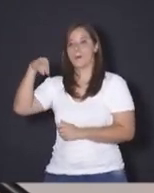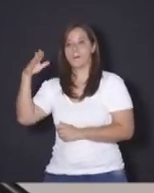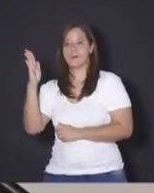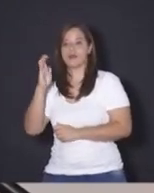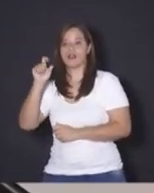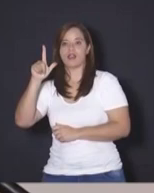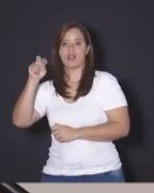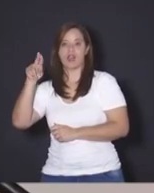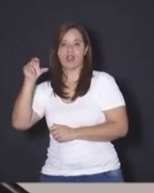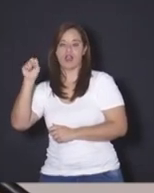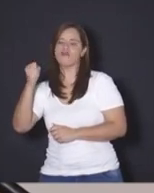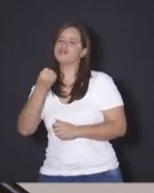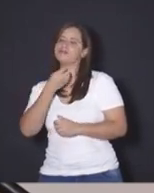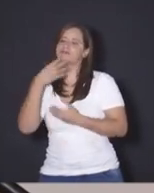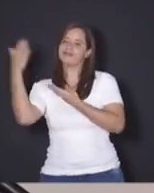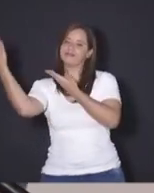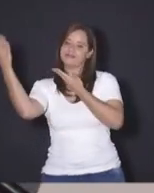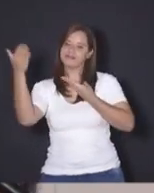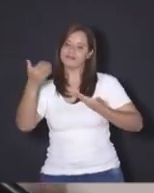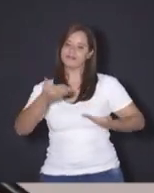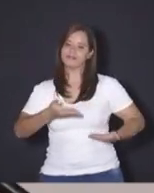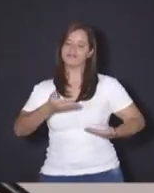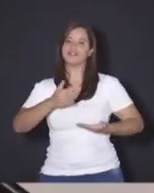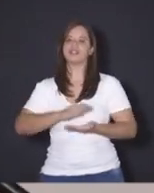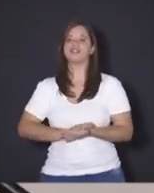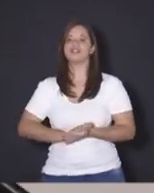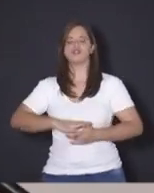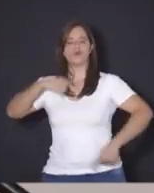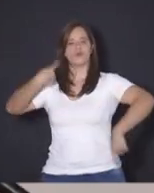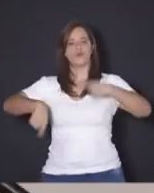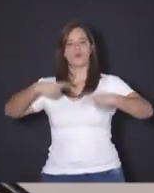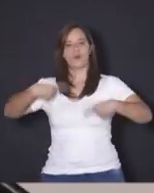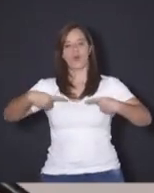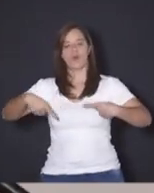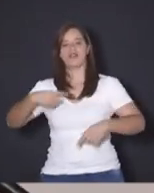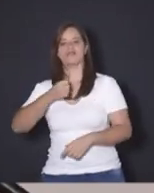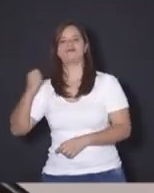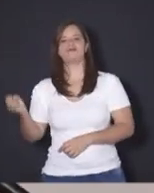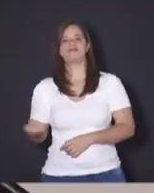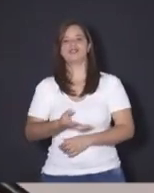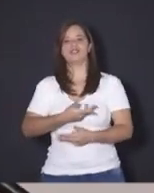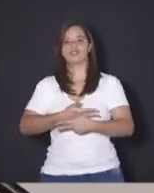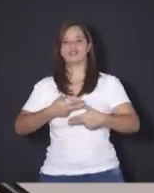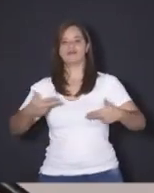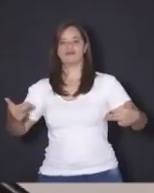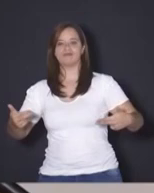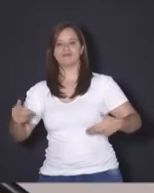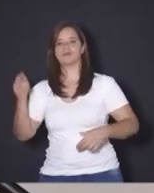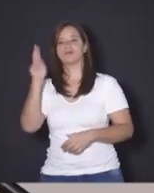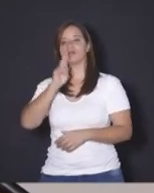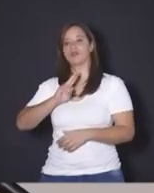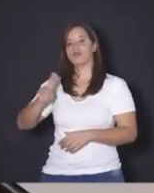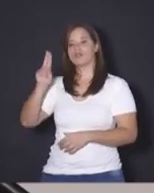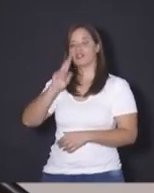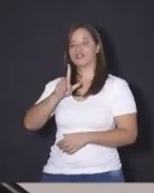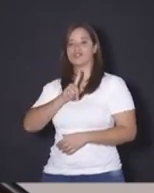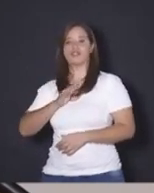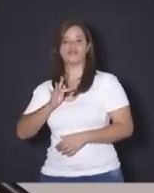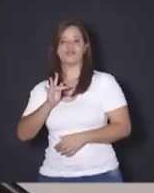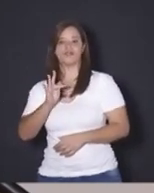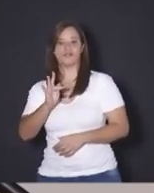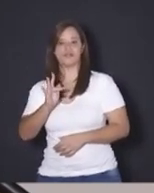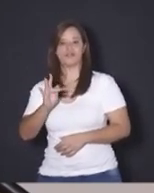vindas e bem vindos ao polêmicas contemporâneas da universidade de verão de lauro de freitas